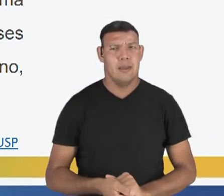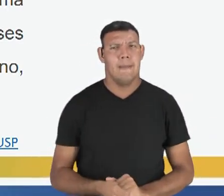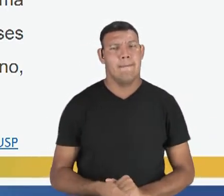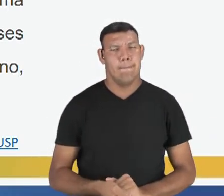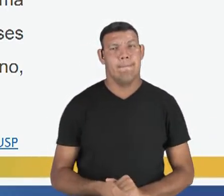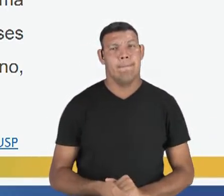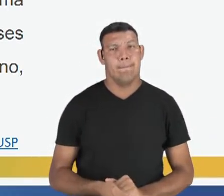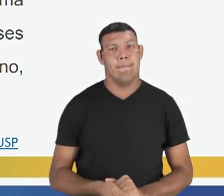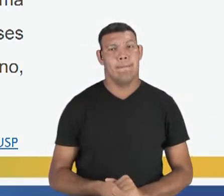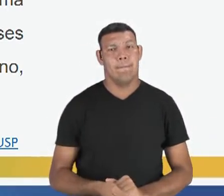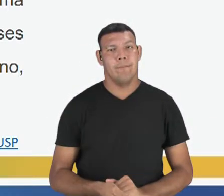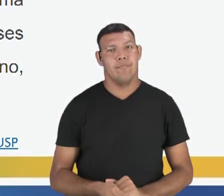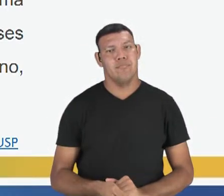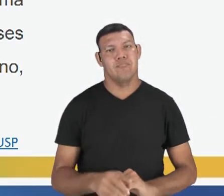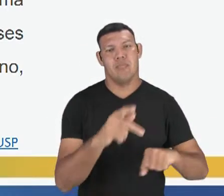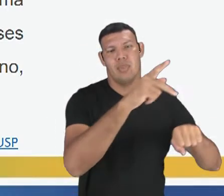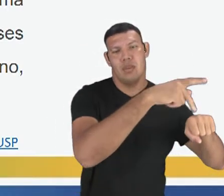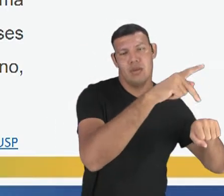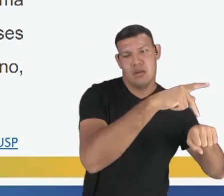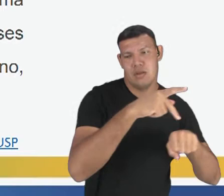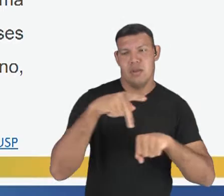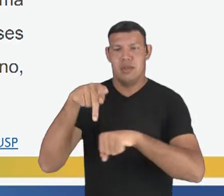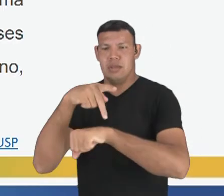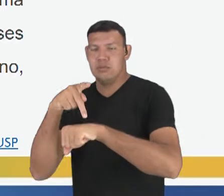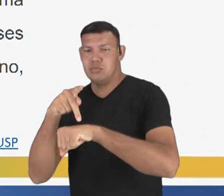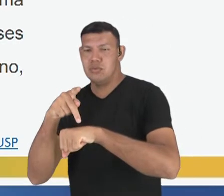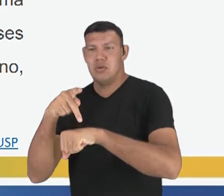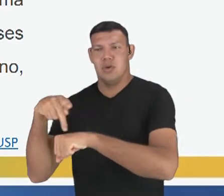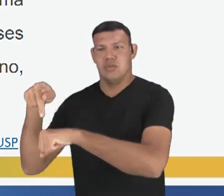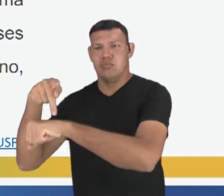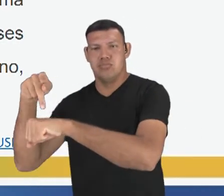bilateral, um país com outro, ou pode ser multilateral,